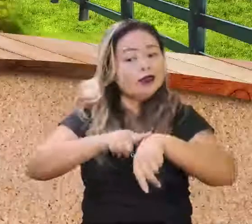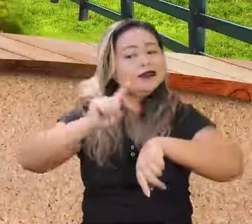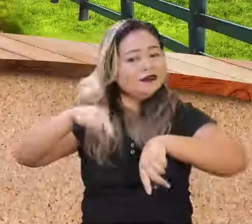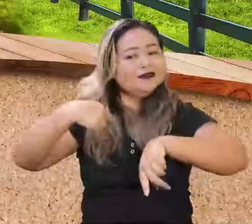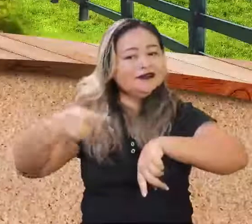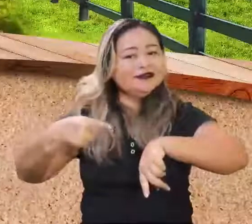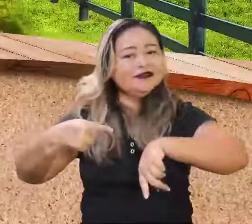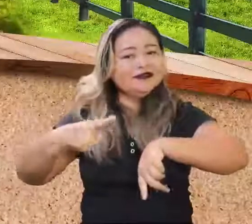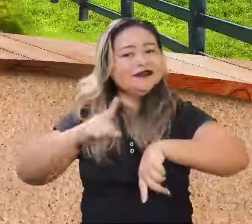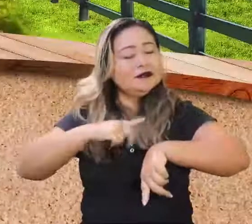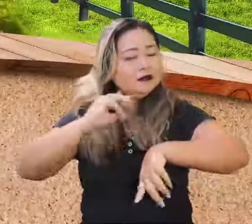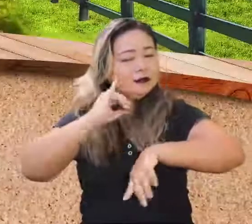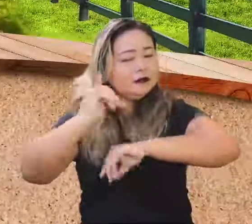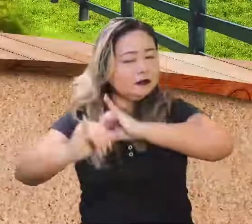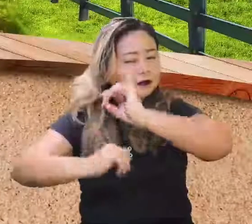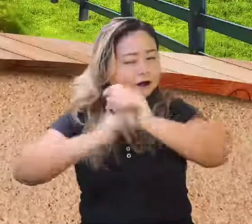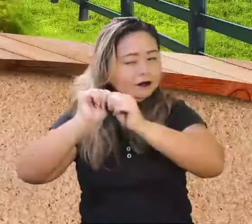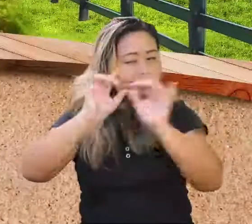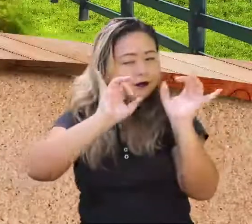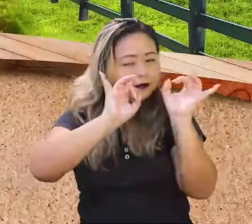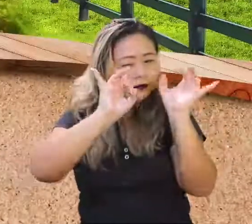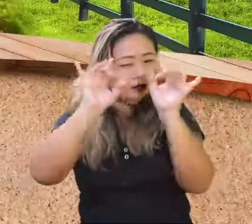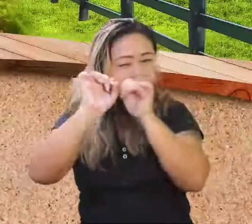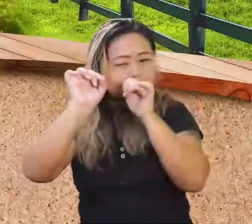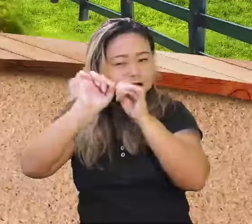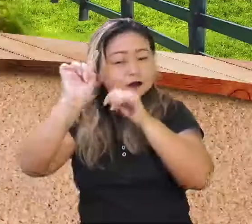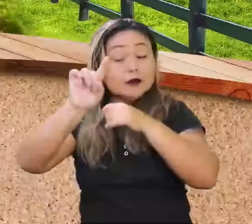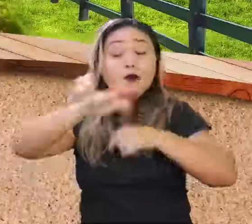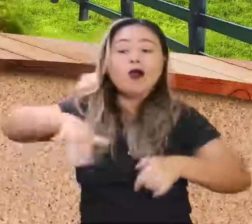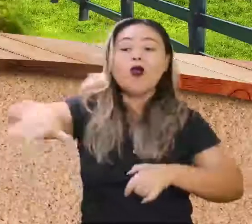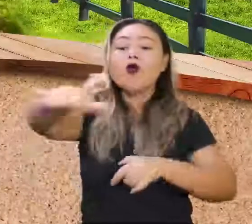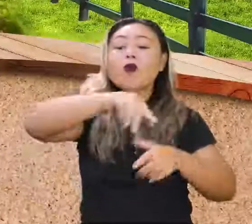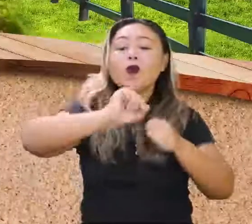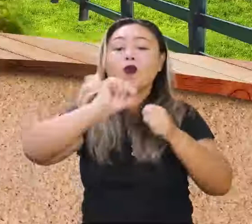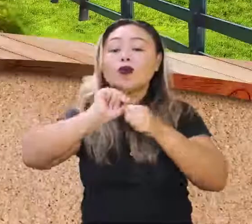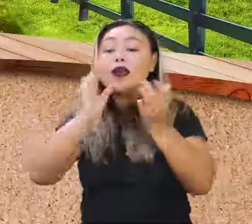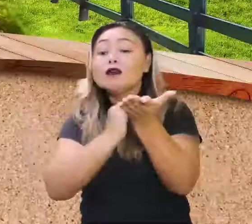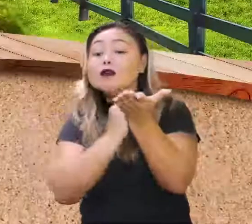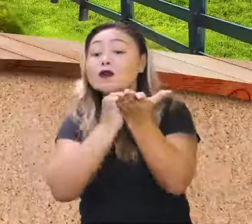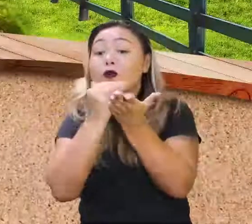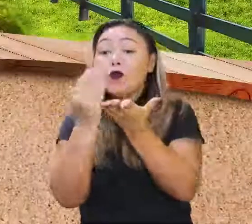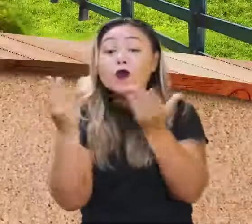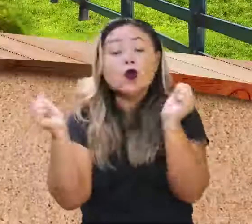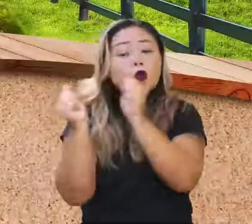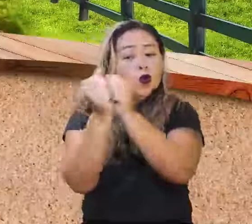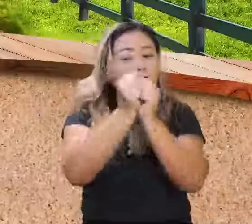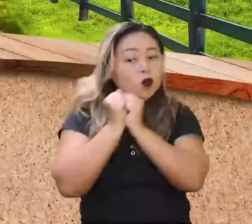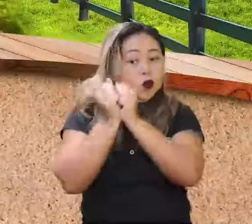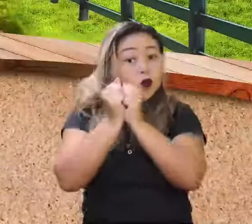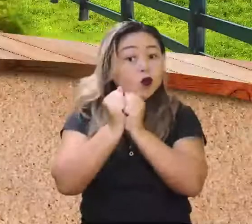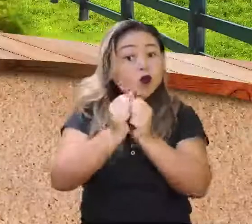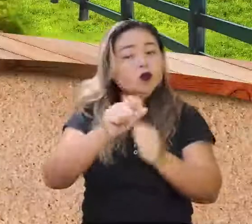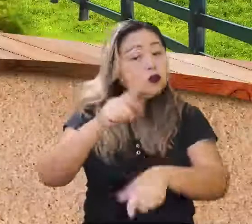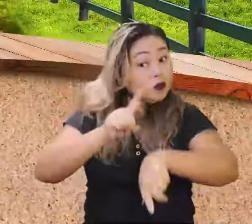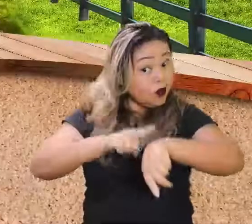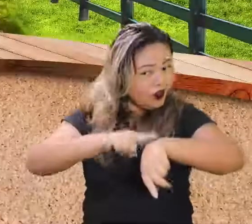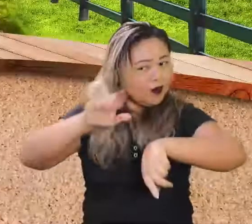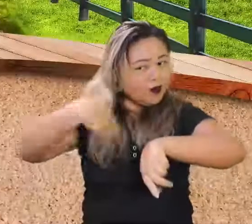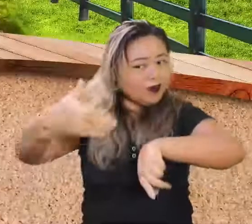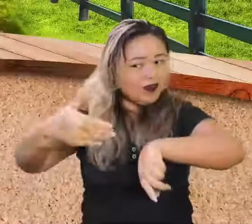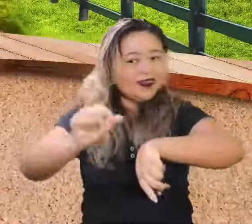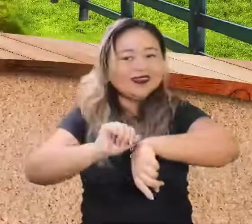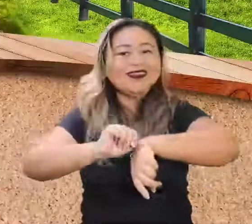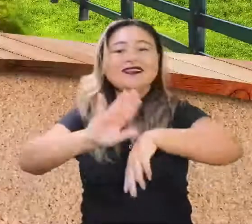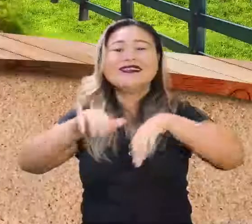pouco, a gente vai dar um recadinho especial para uma molecada que está entrando agora aqui junto contigo, mas só daqui a pouquinho,